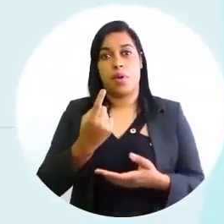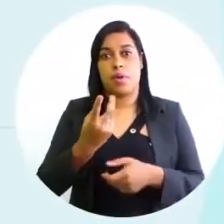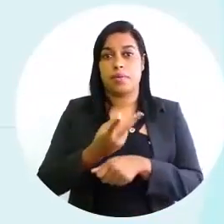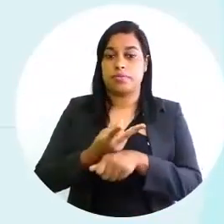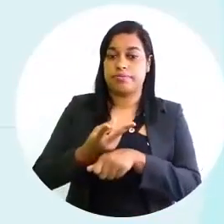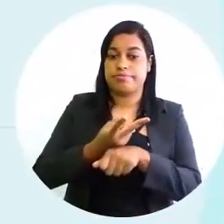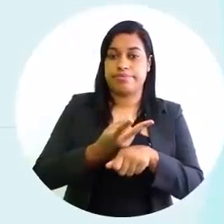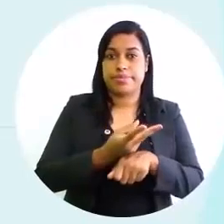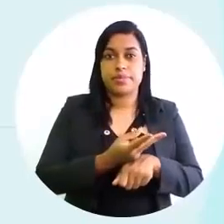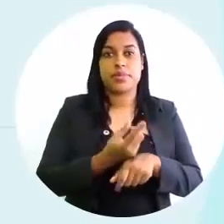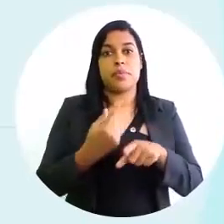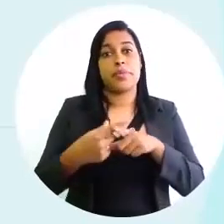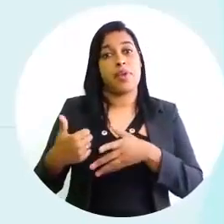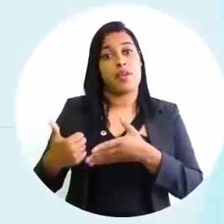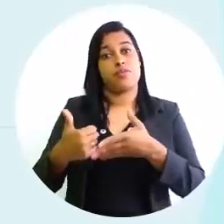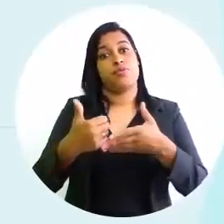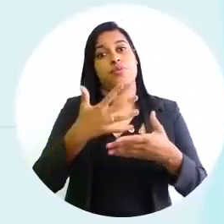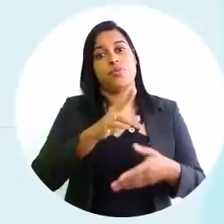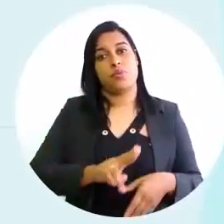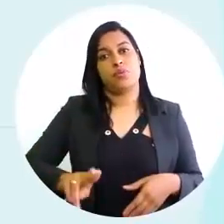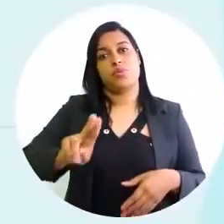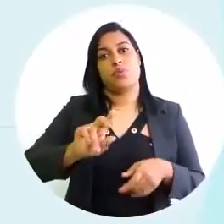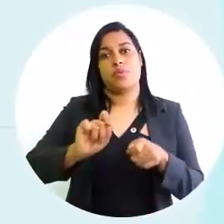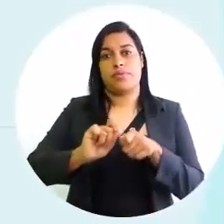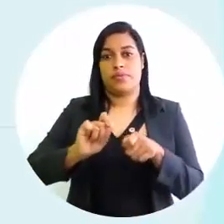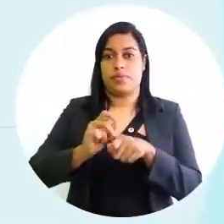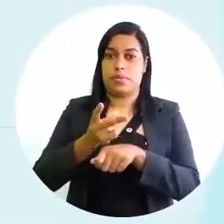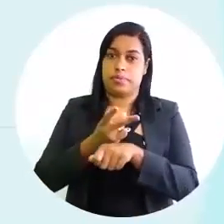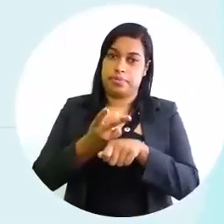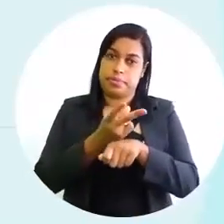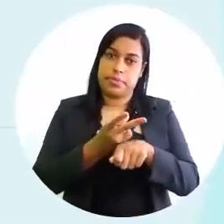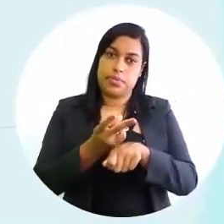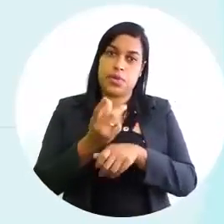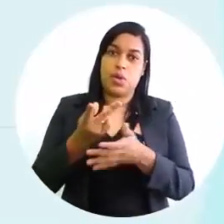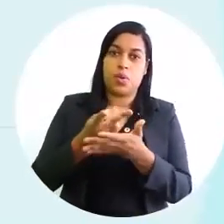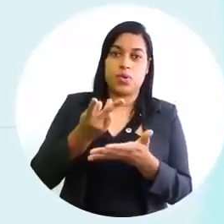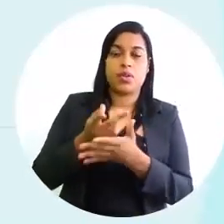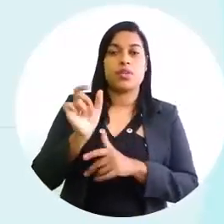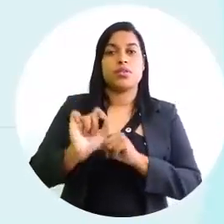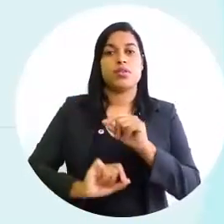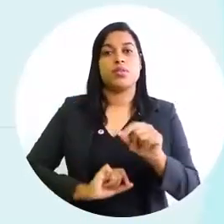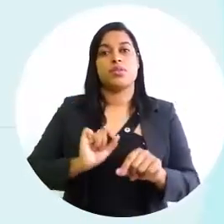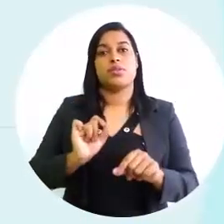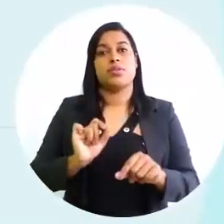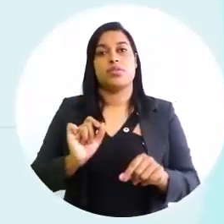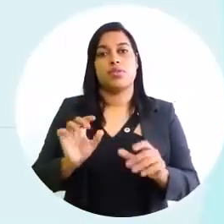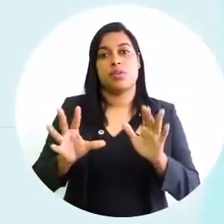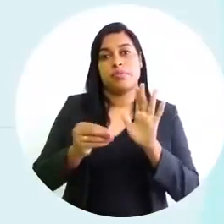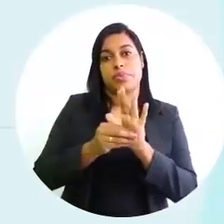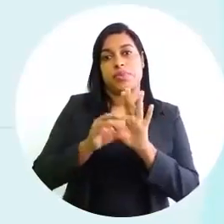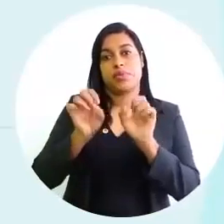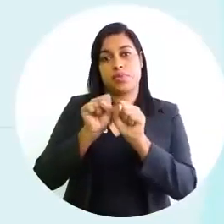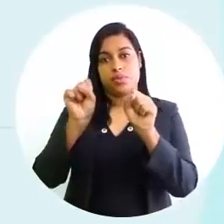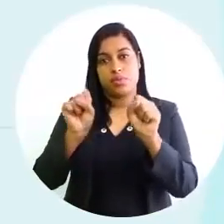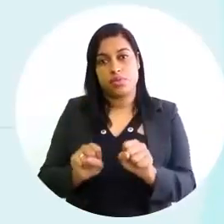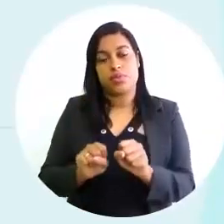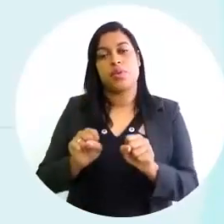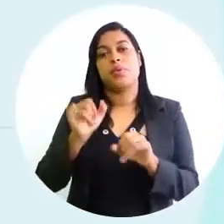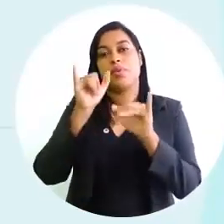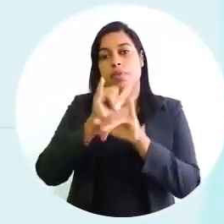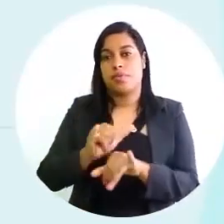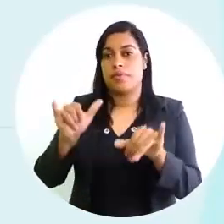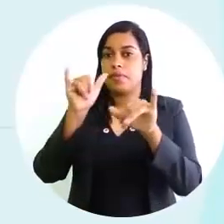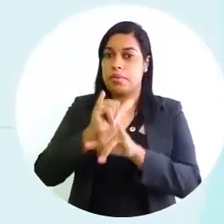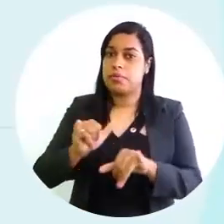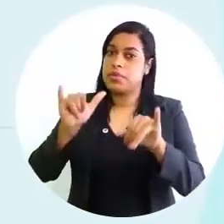porque ajudam bastante os usuários na hora de fazer uma busca. Porque acontece muito o quê? De a gente entrar no sistema de recuperação da